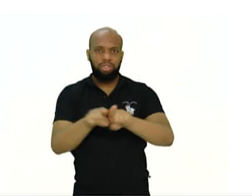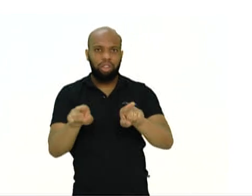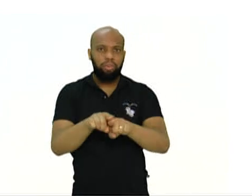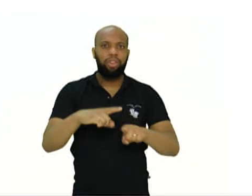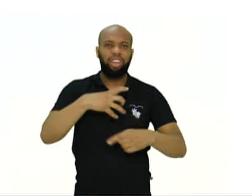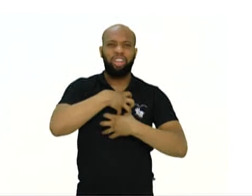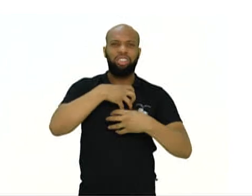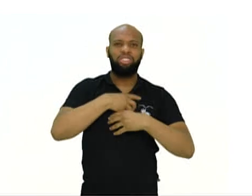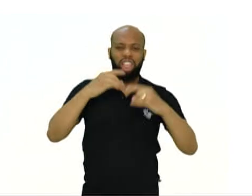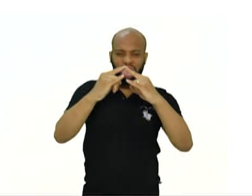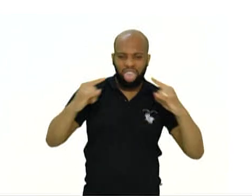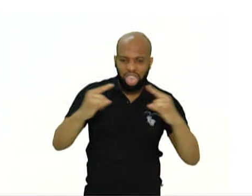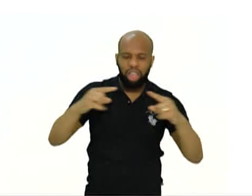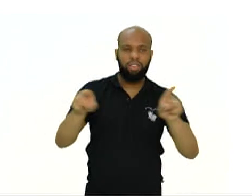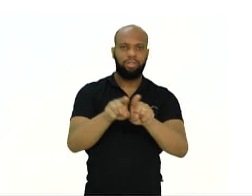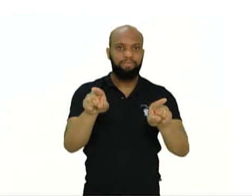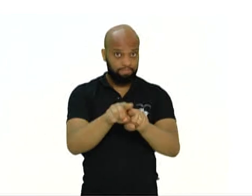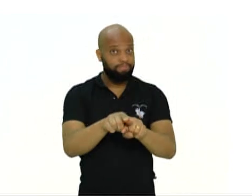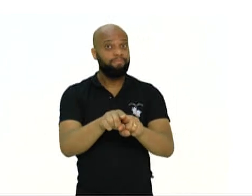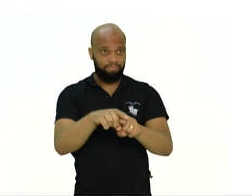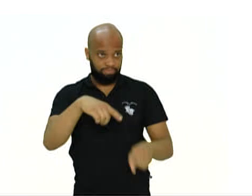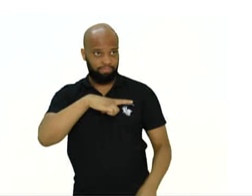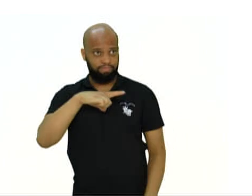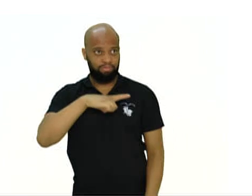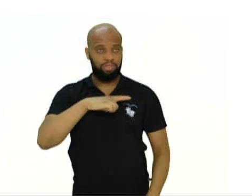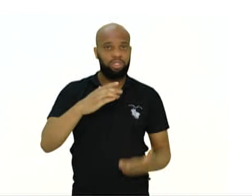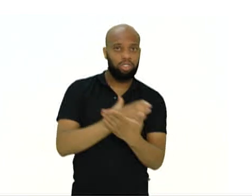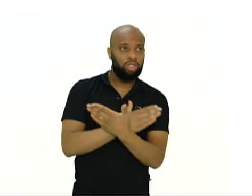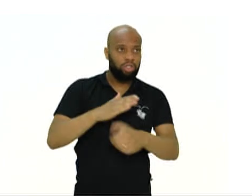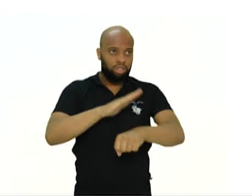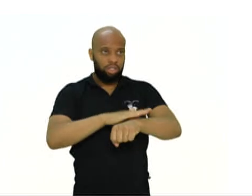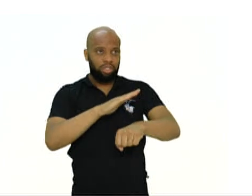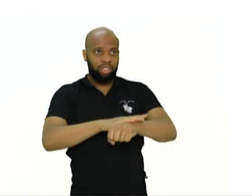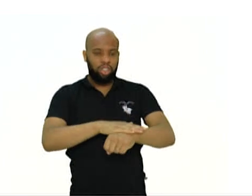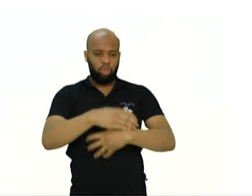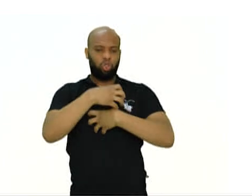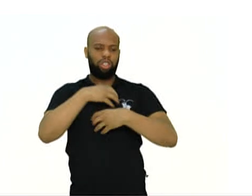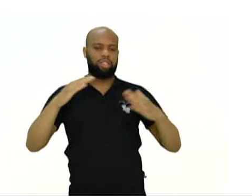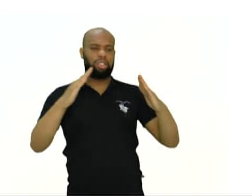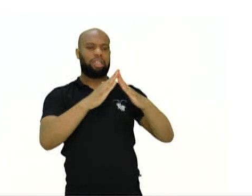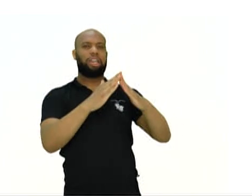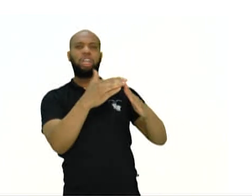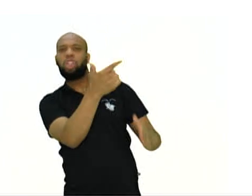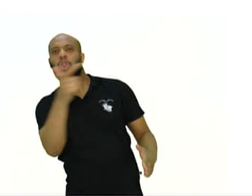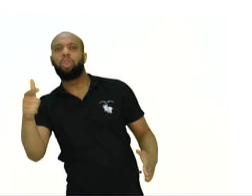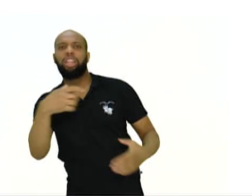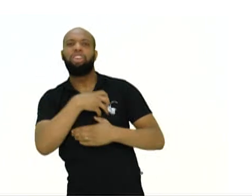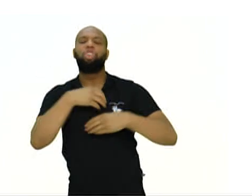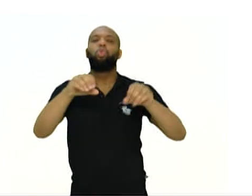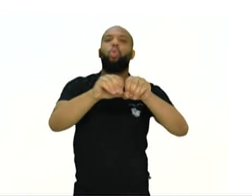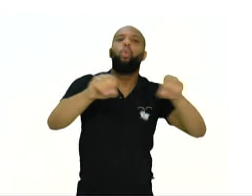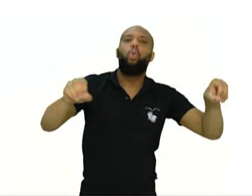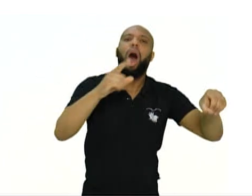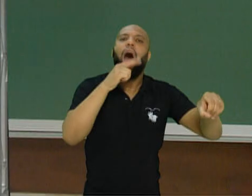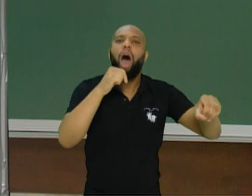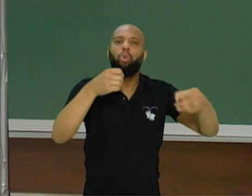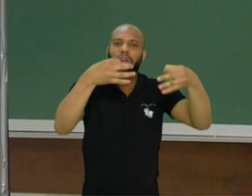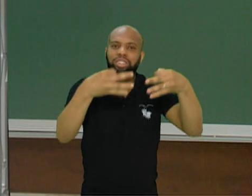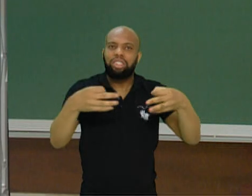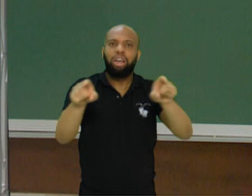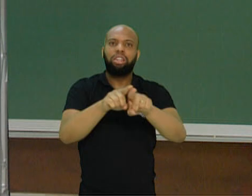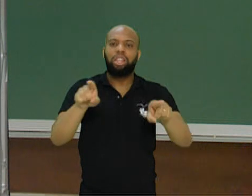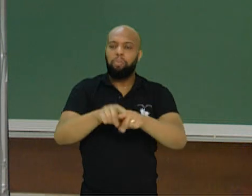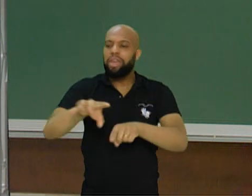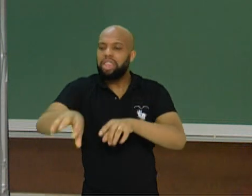risco, barracos, né? Muitas vezes essas moradias, elas são desprovidas de saneamento básico, de coleta